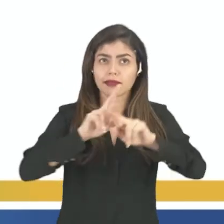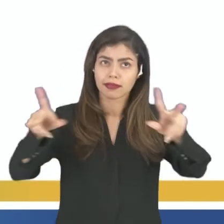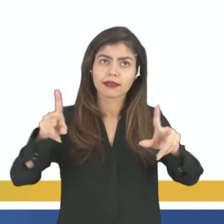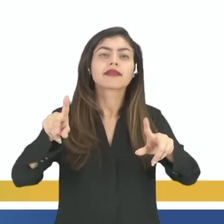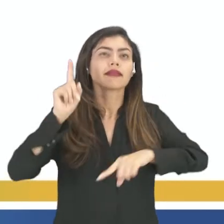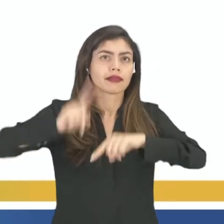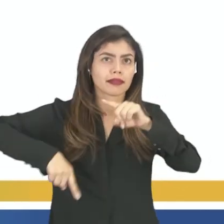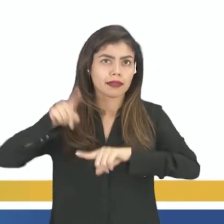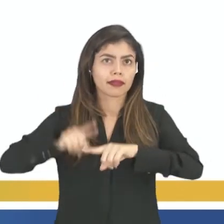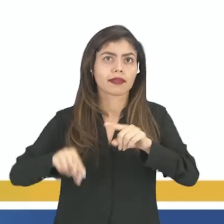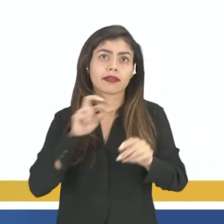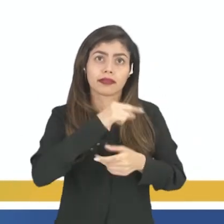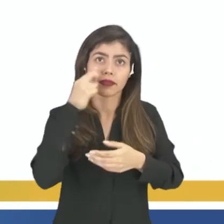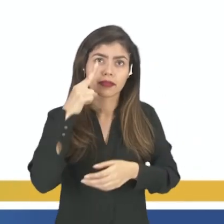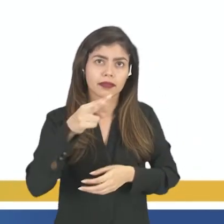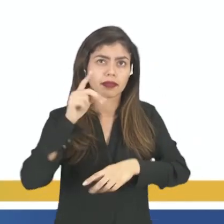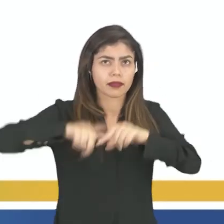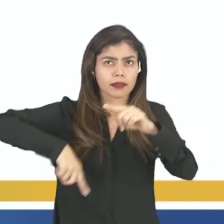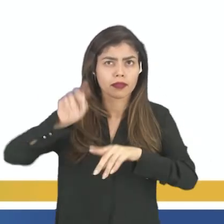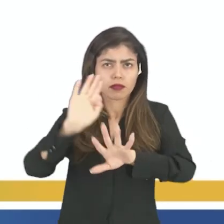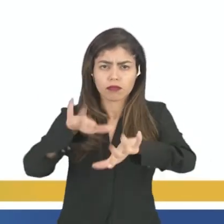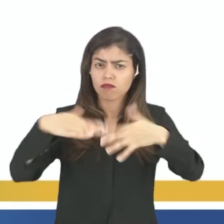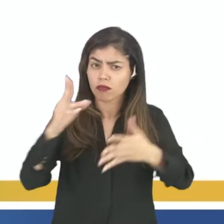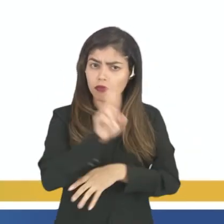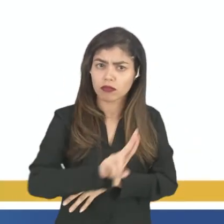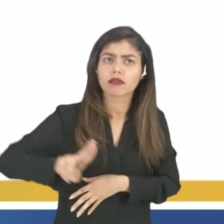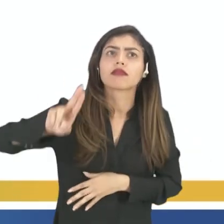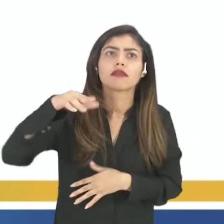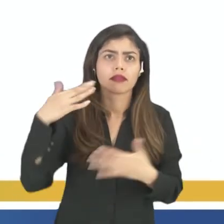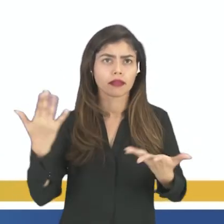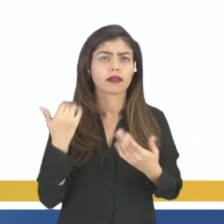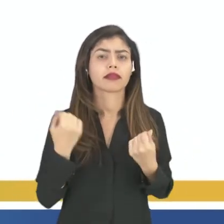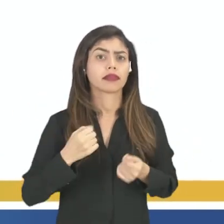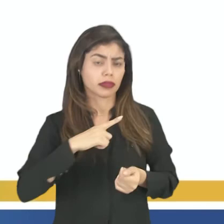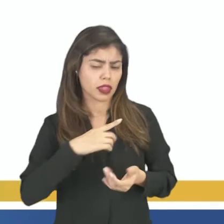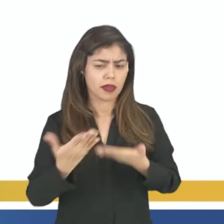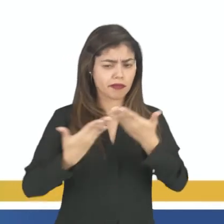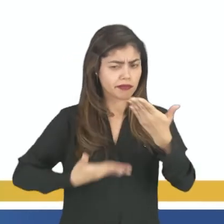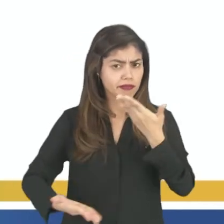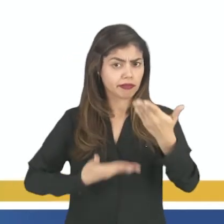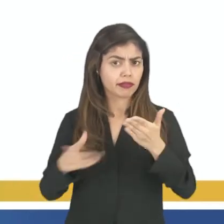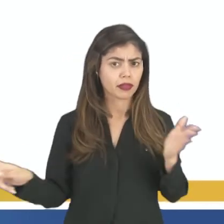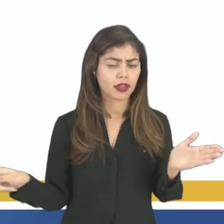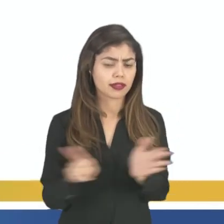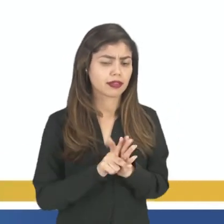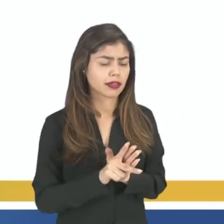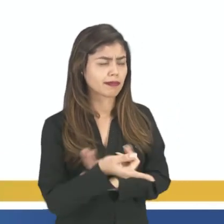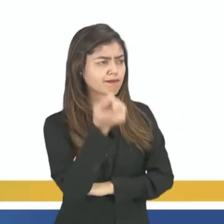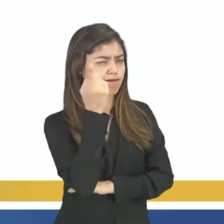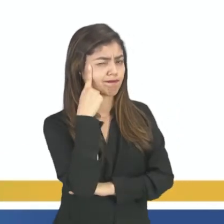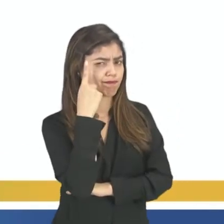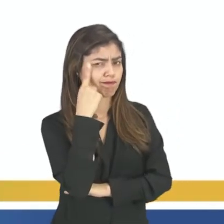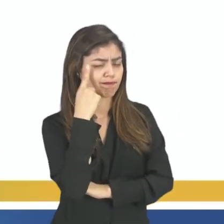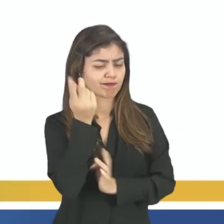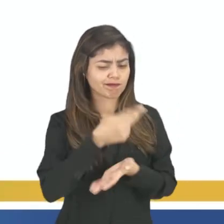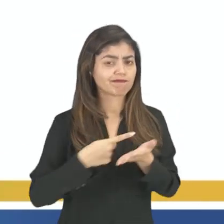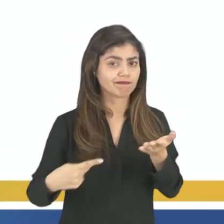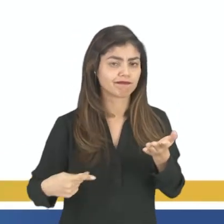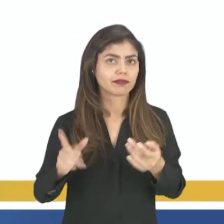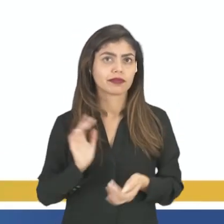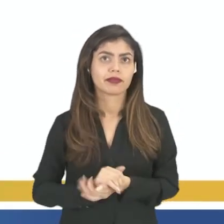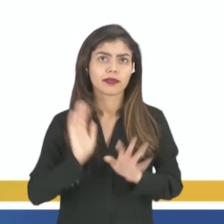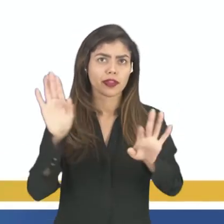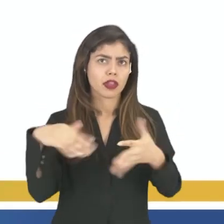diferentes materialidades e verificar qual material tem mais relação com a nossa intenção, nossa poética.